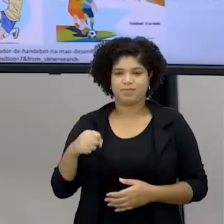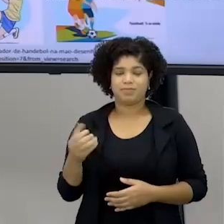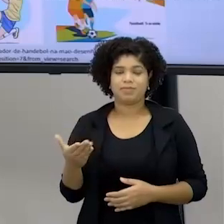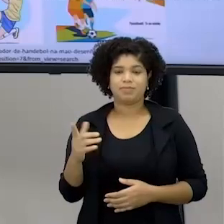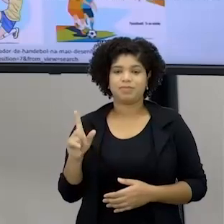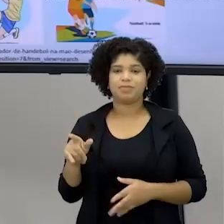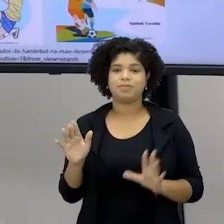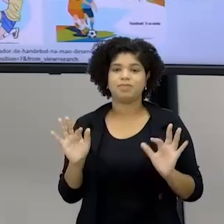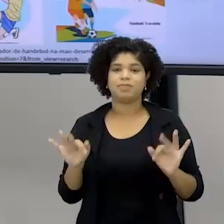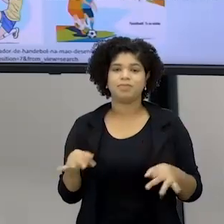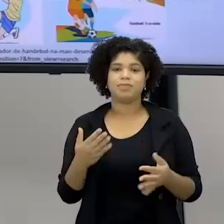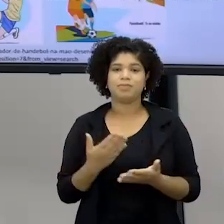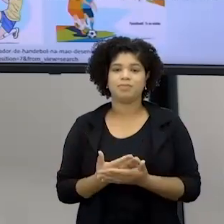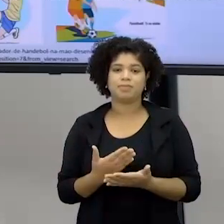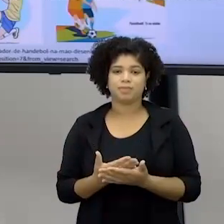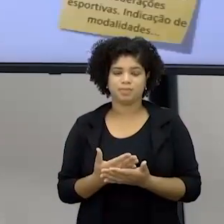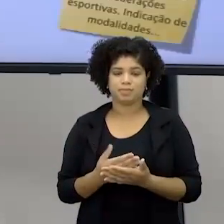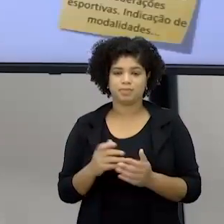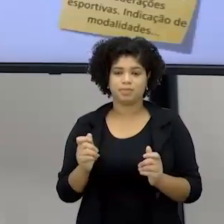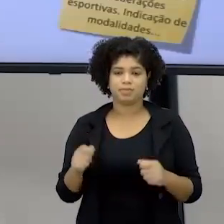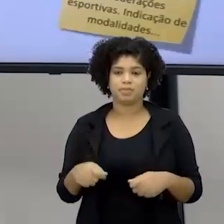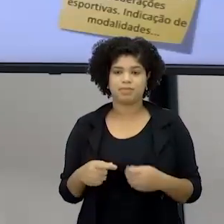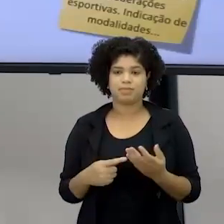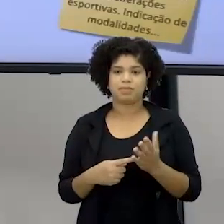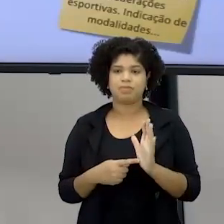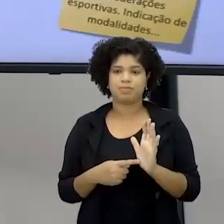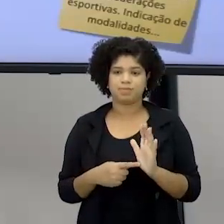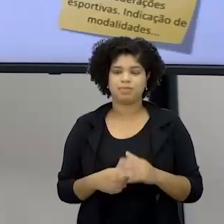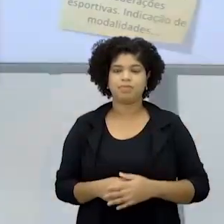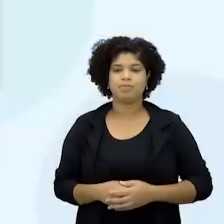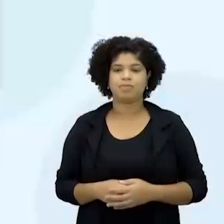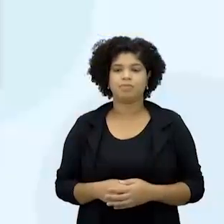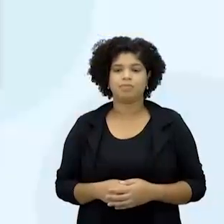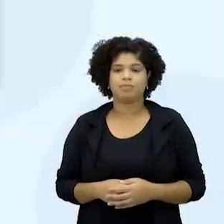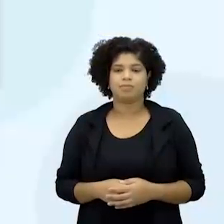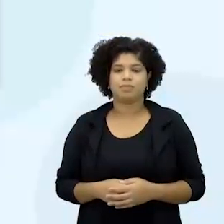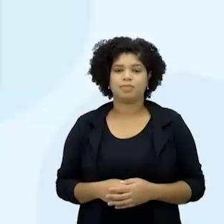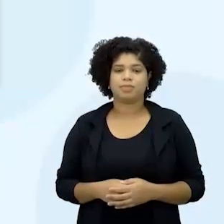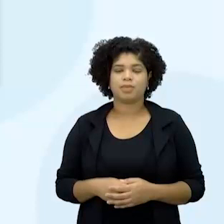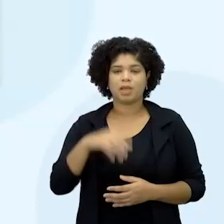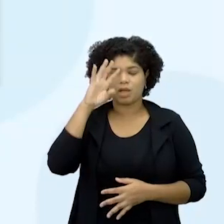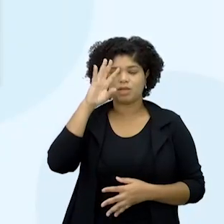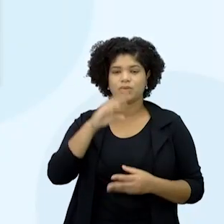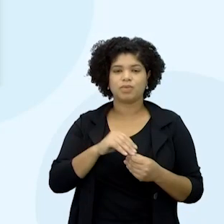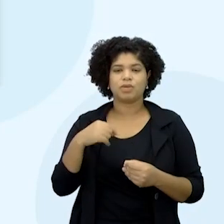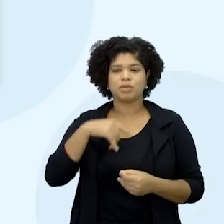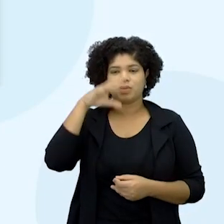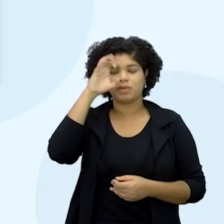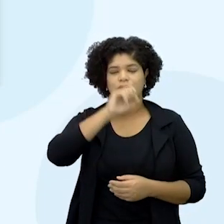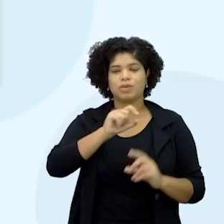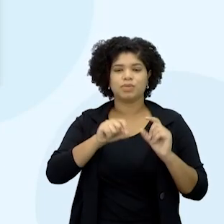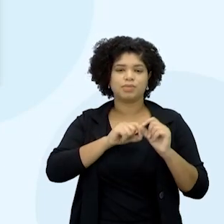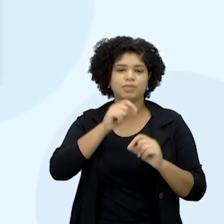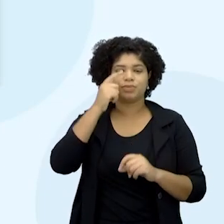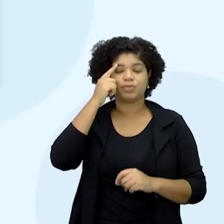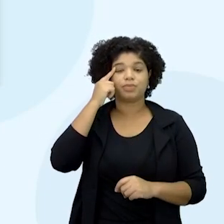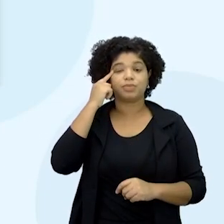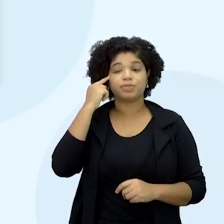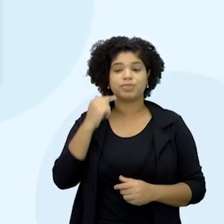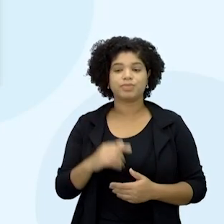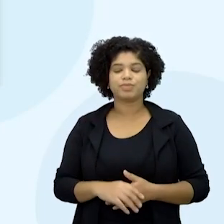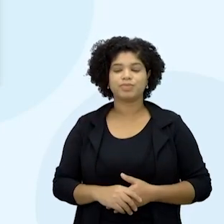final da nossa aula, nós podemos então partir aqui para um resuminho que aprendemos. Então